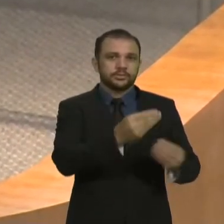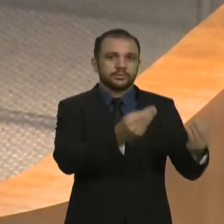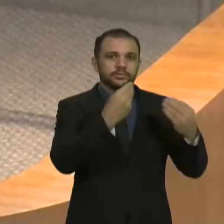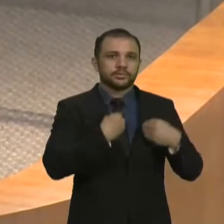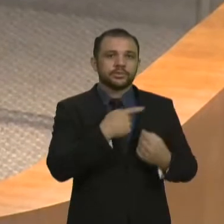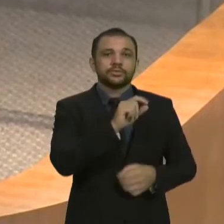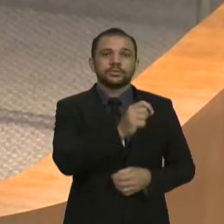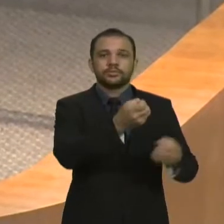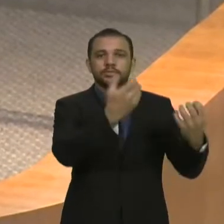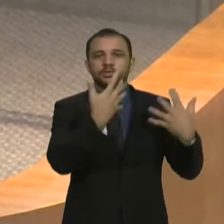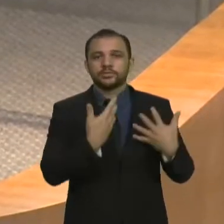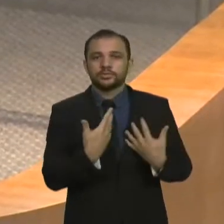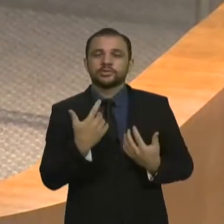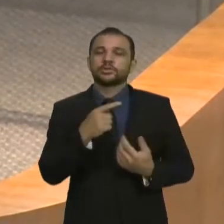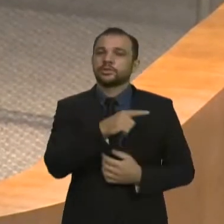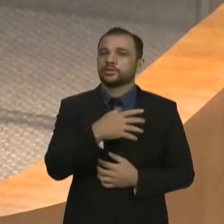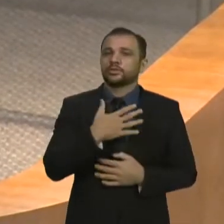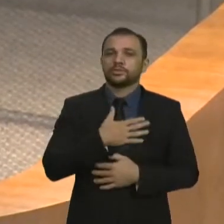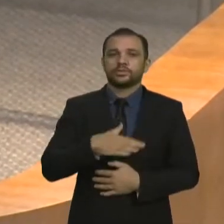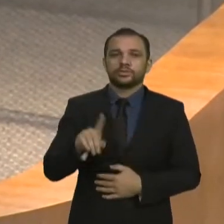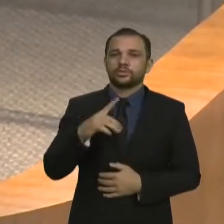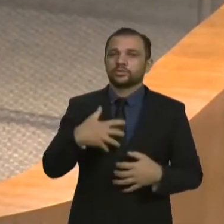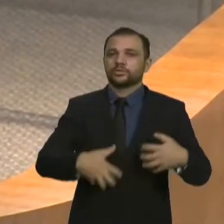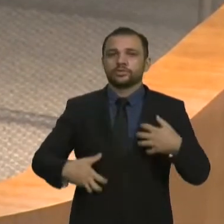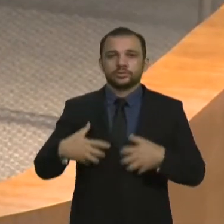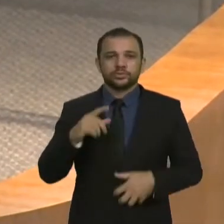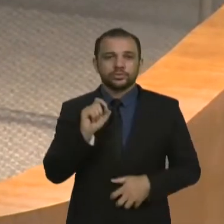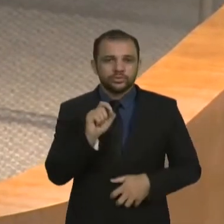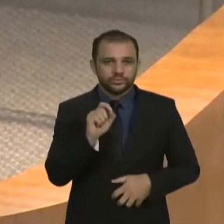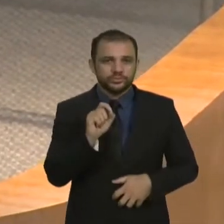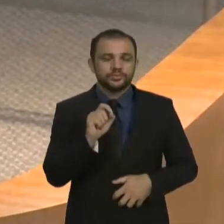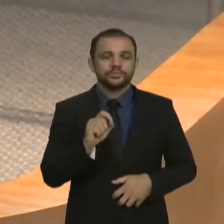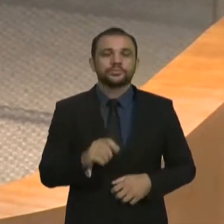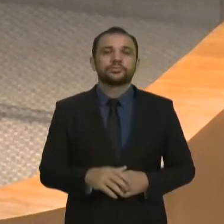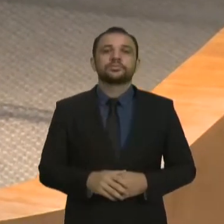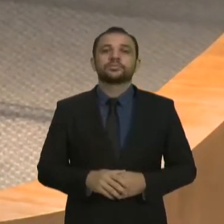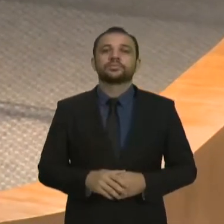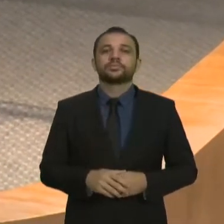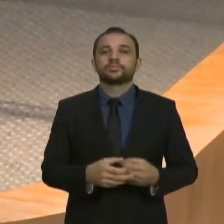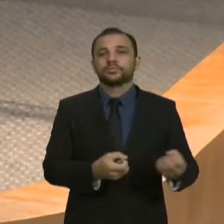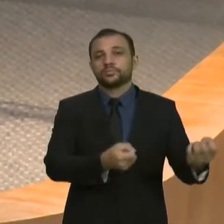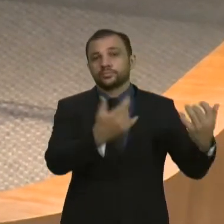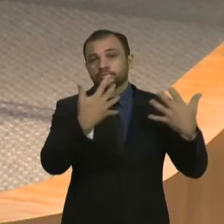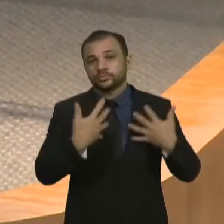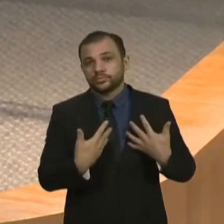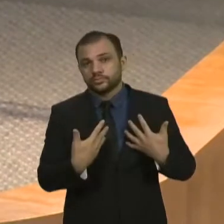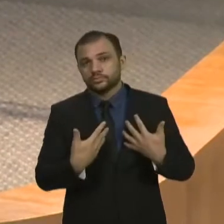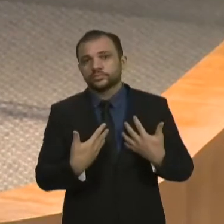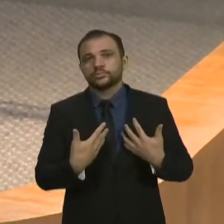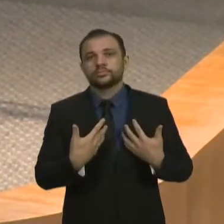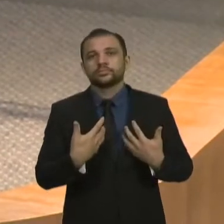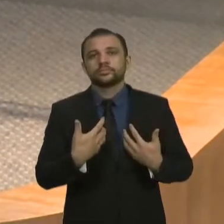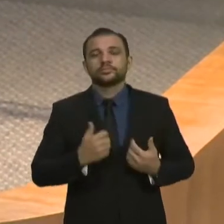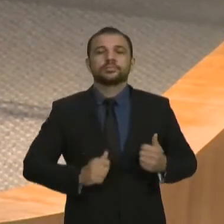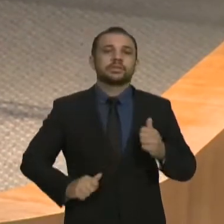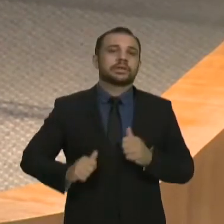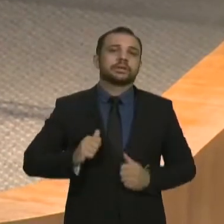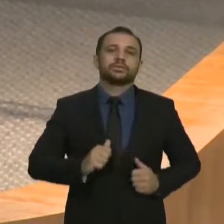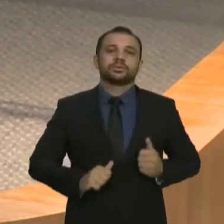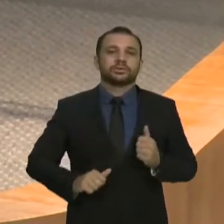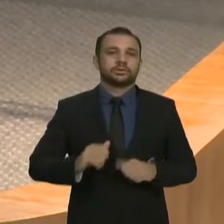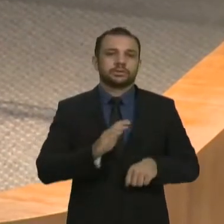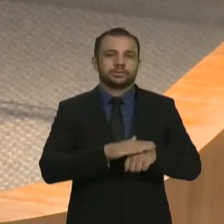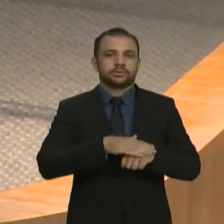insatisfação, me trouxeram naquele momento uma angústia, me trouxeram naquele momento uma agonia que estavam